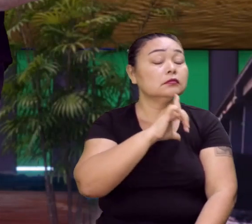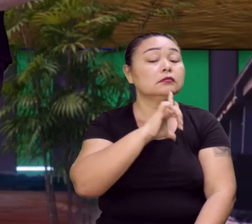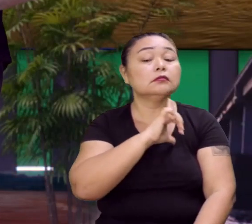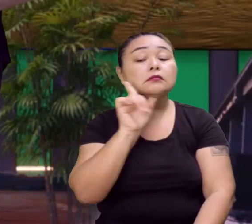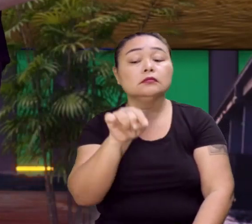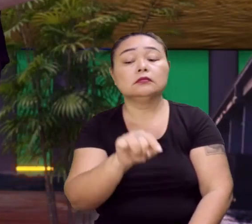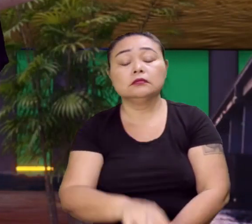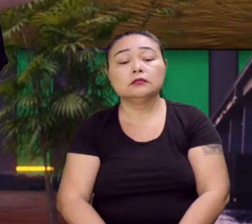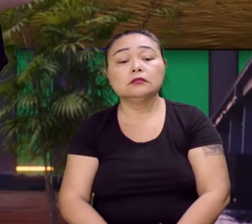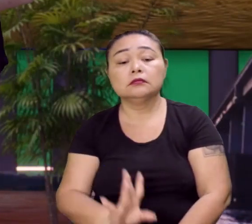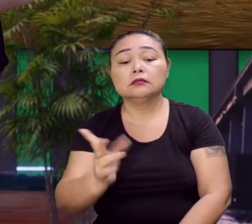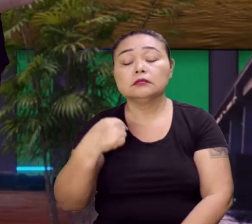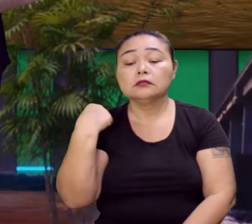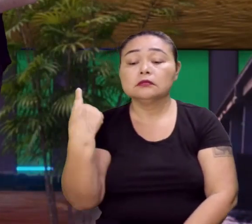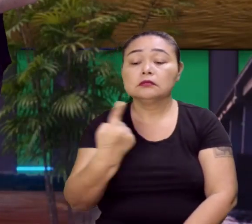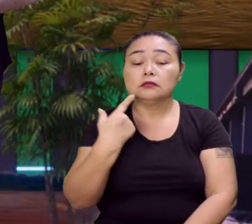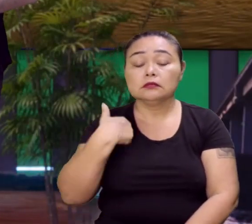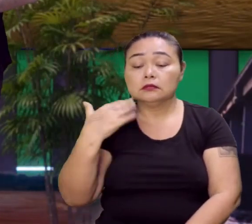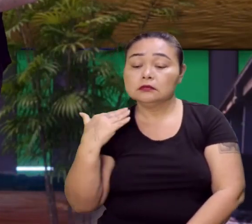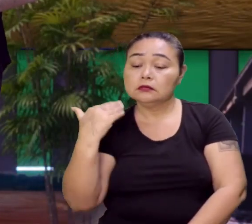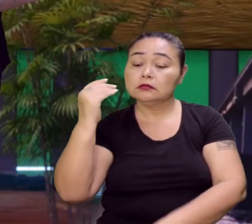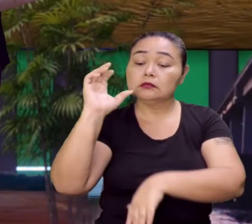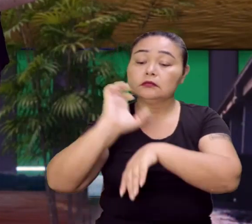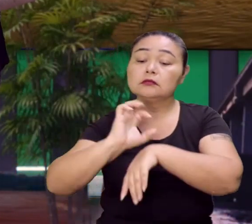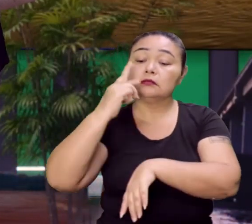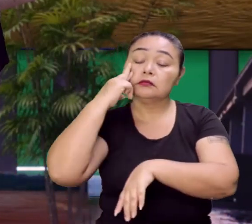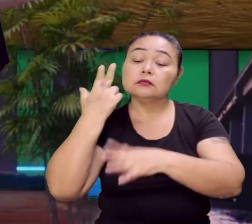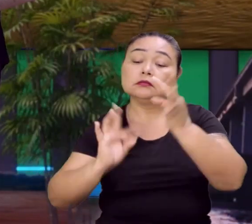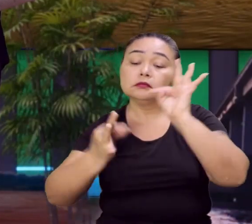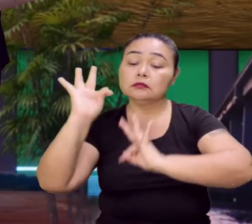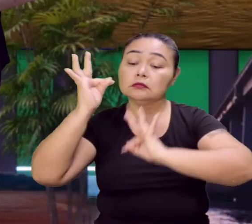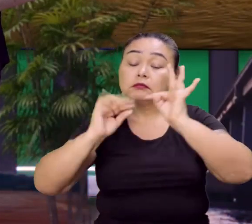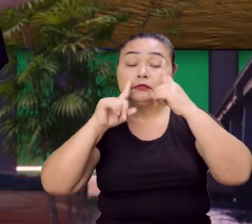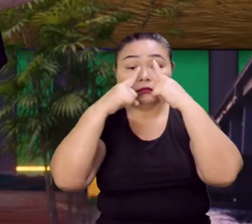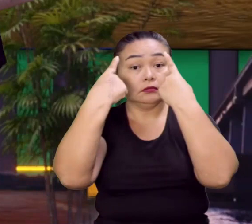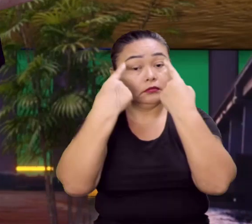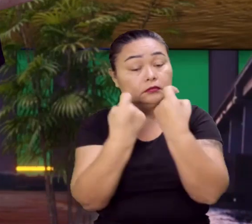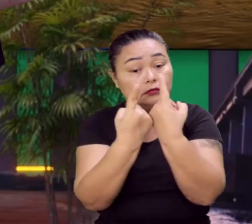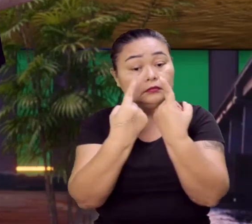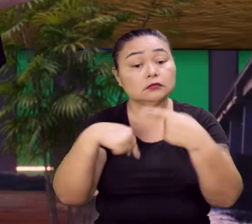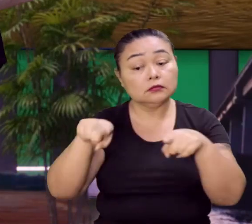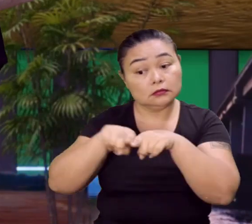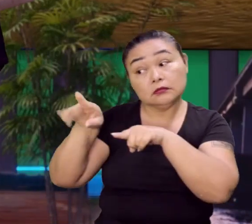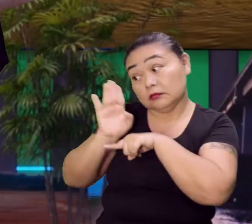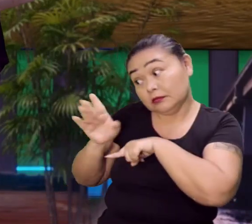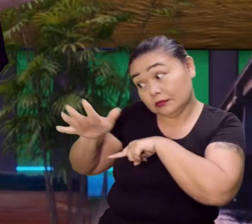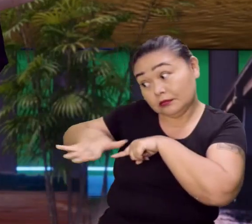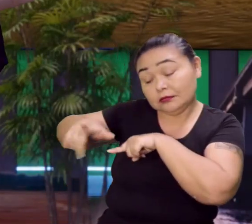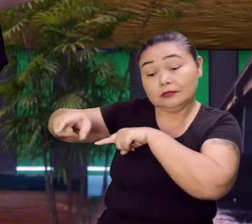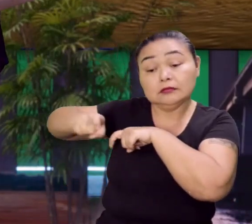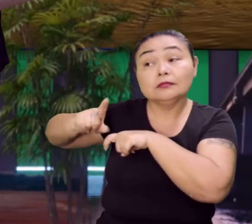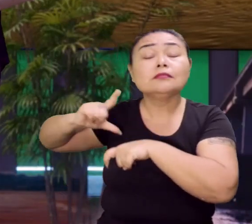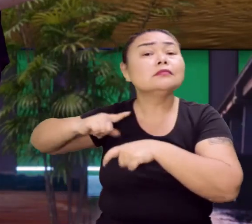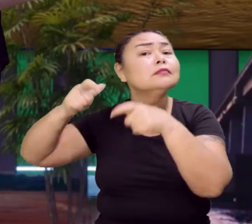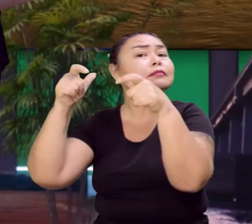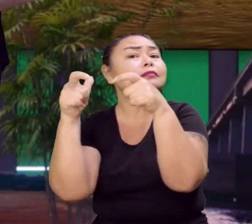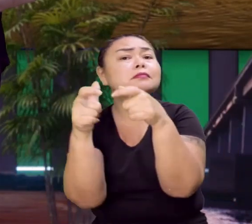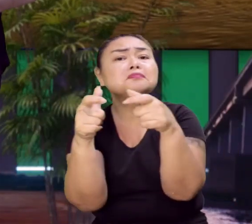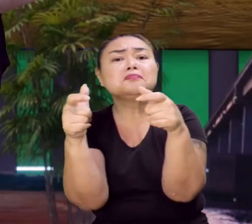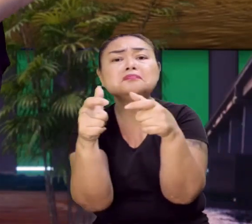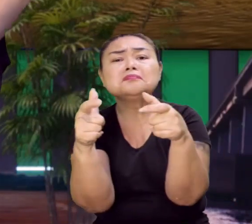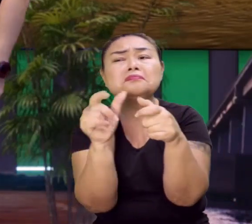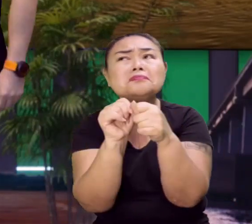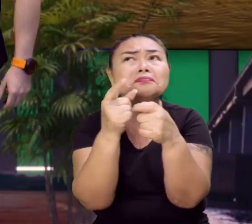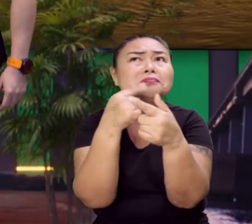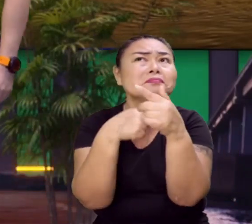jeito mesmo. Assim como o nosso nível de Rondônia tem um nível tecnológico já interessante, inclusive no campo, tem lugares que tá lá